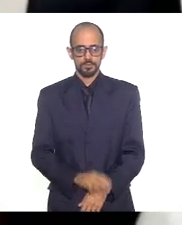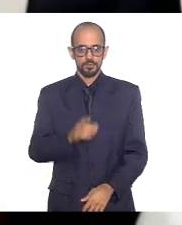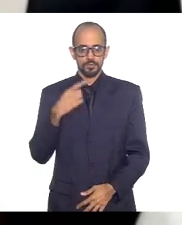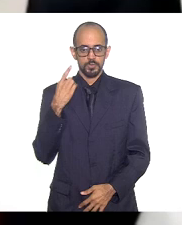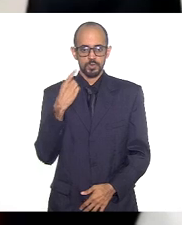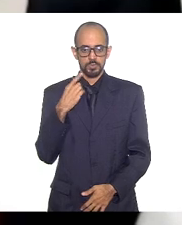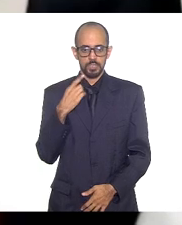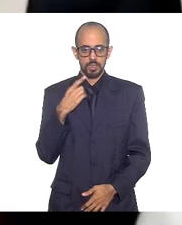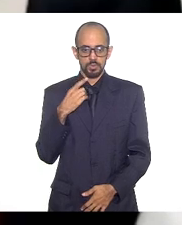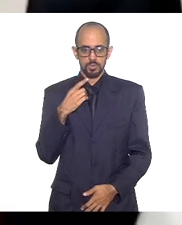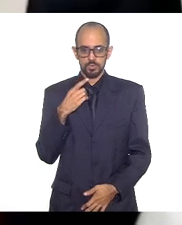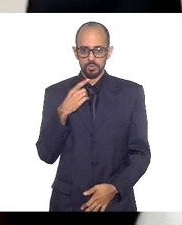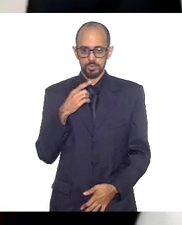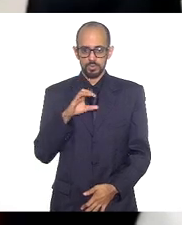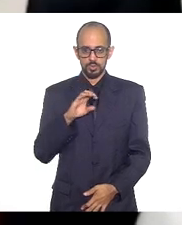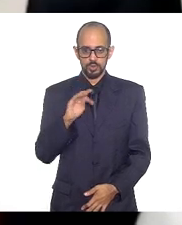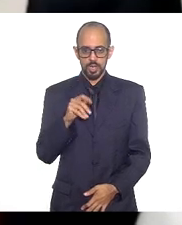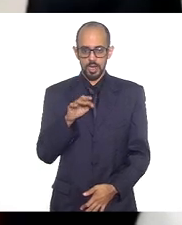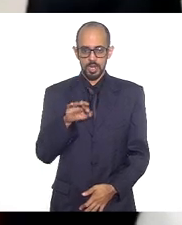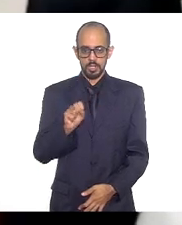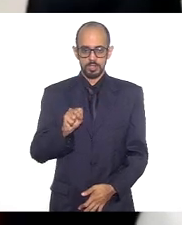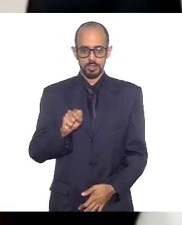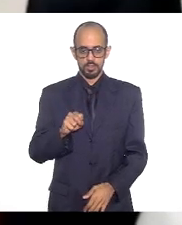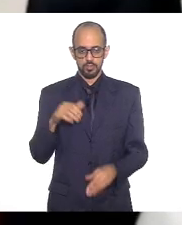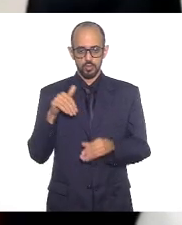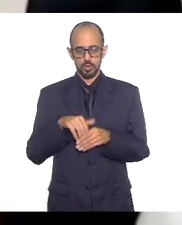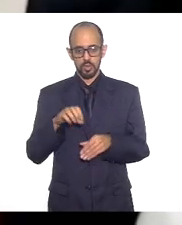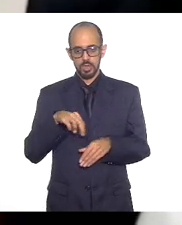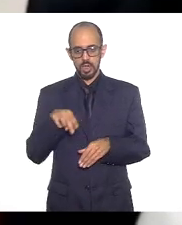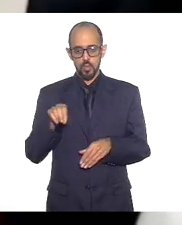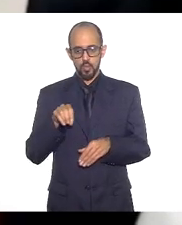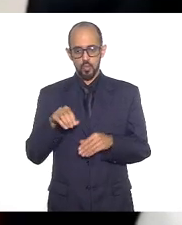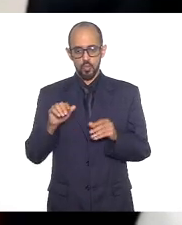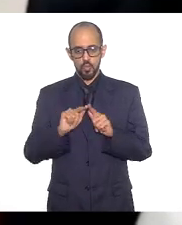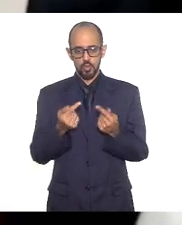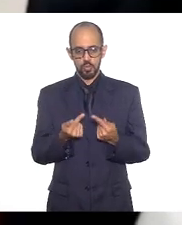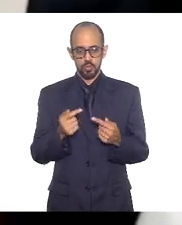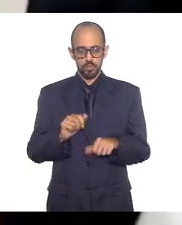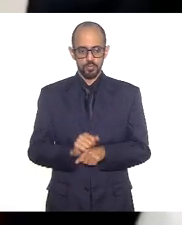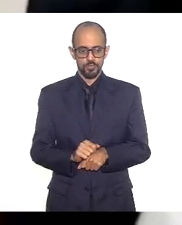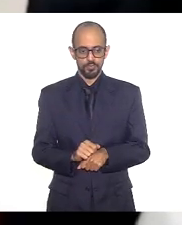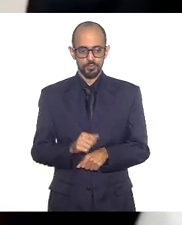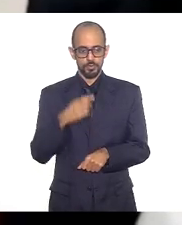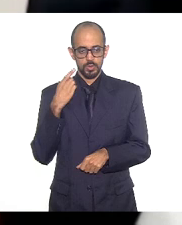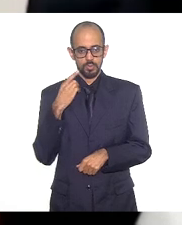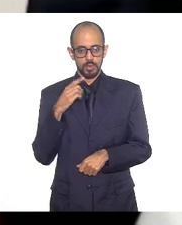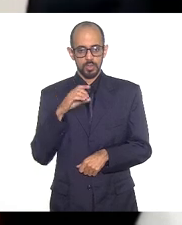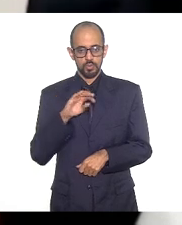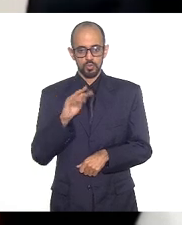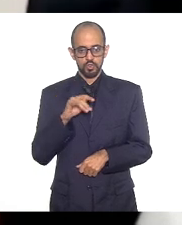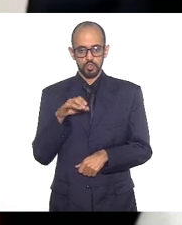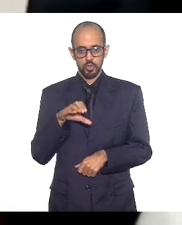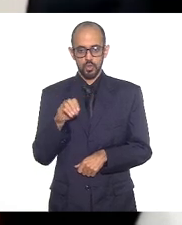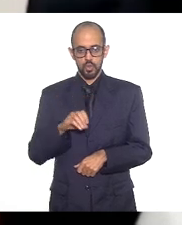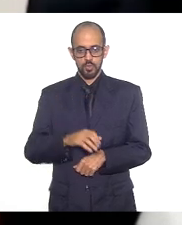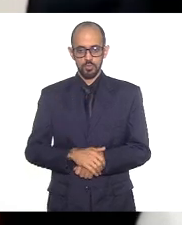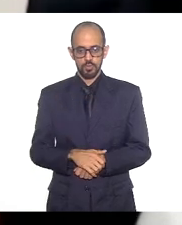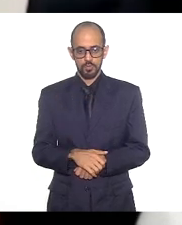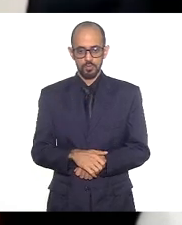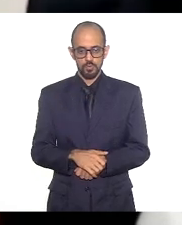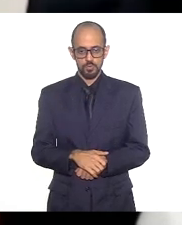Deputado não. Charles Batista votou não no grupo. Deputado Chico Machado.